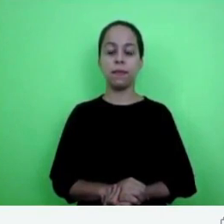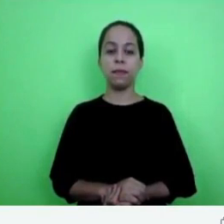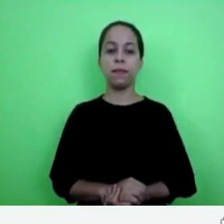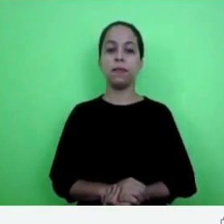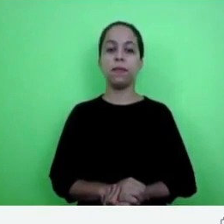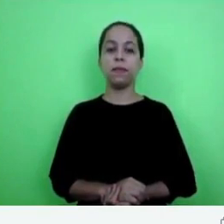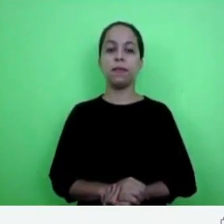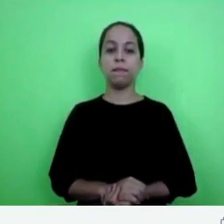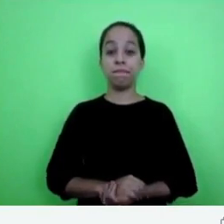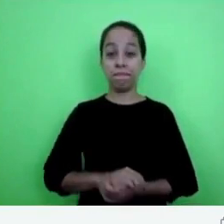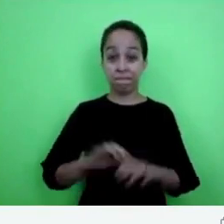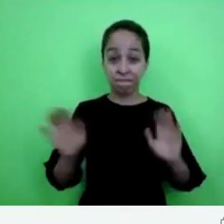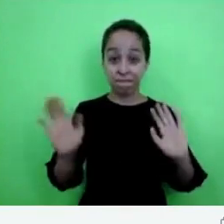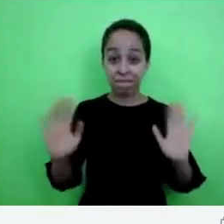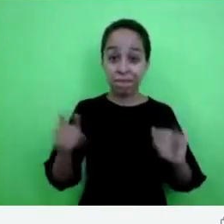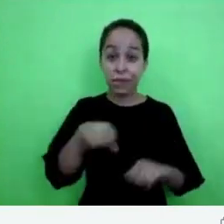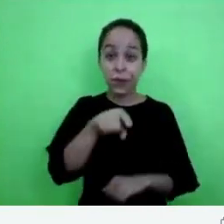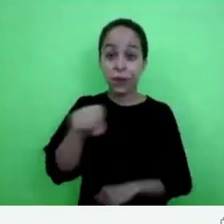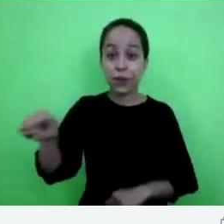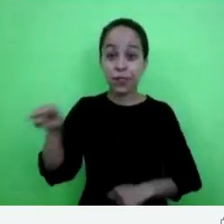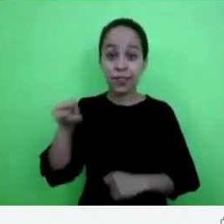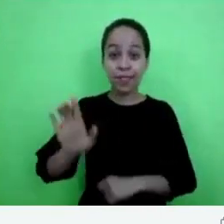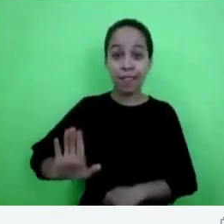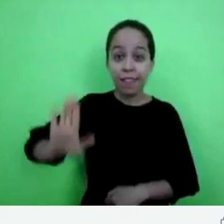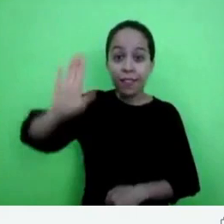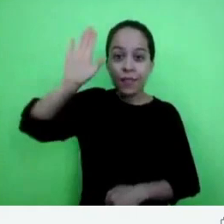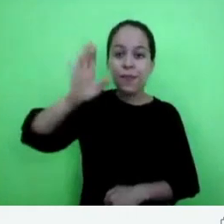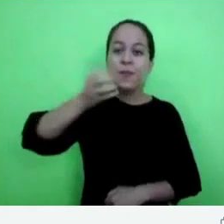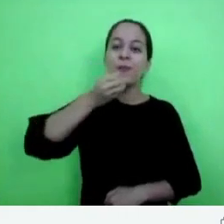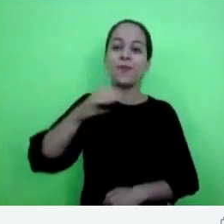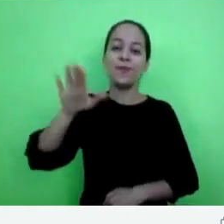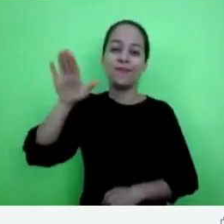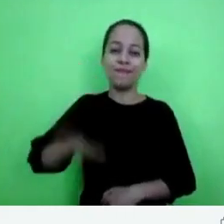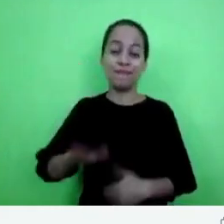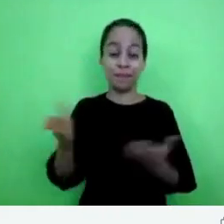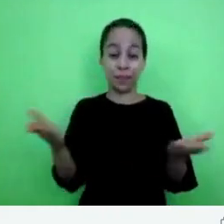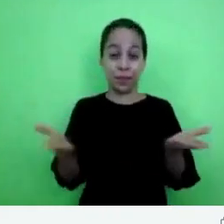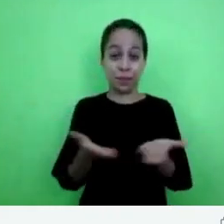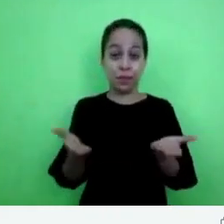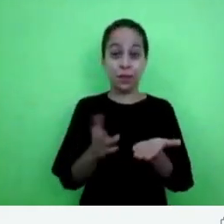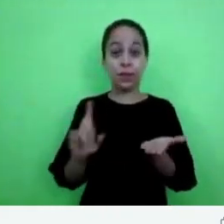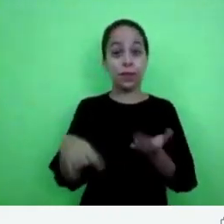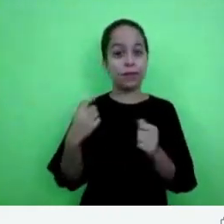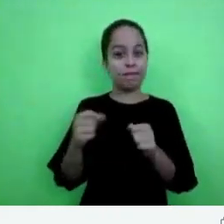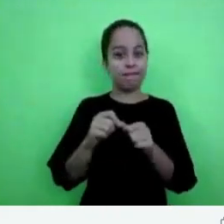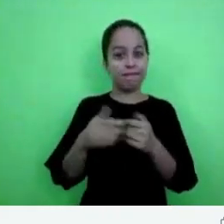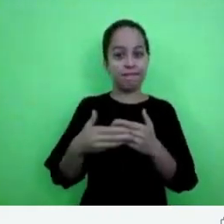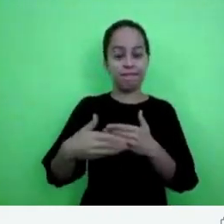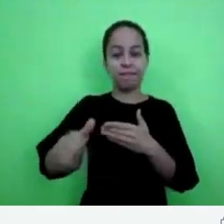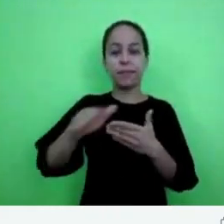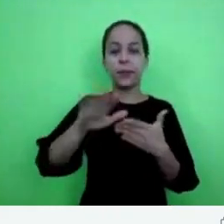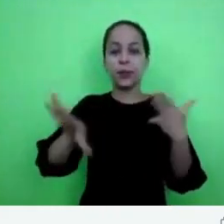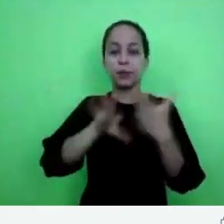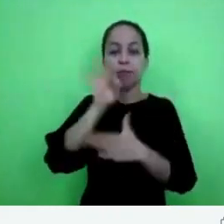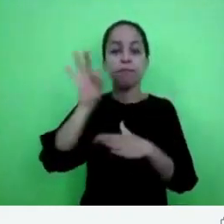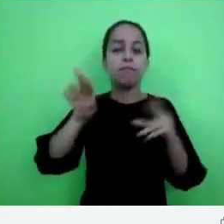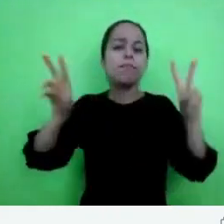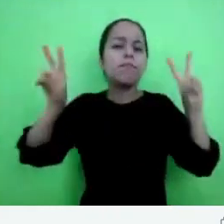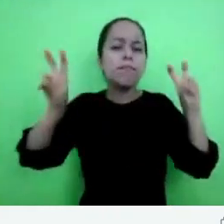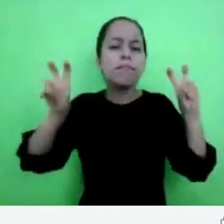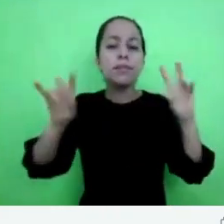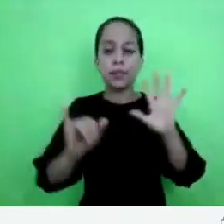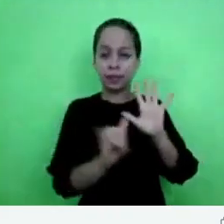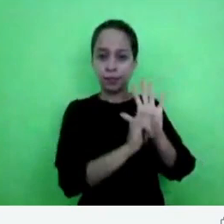Prezados candidatos, boa tarde. Realizaremos a seguir o sorteio eletrônico relativo ao edital